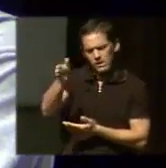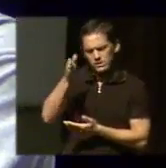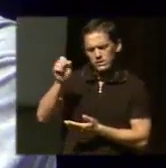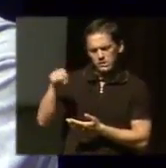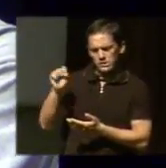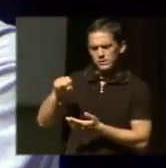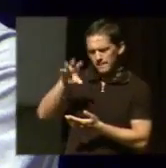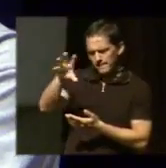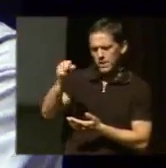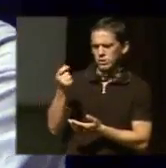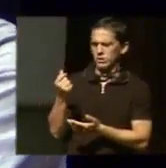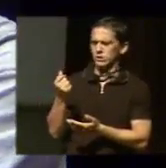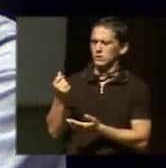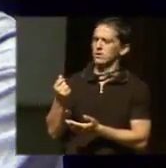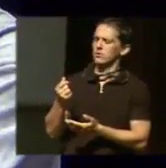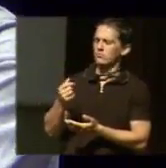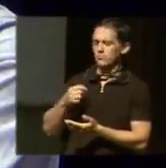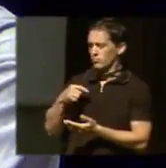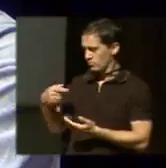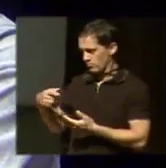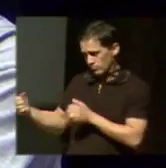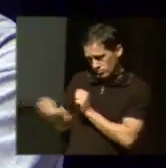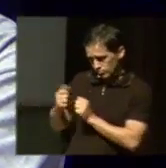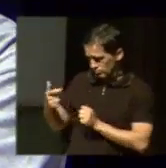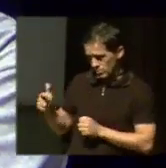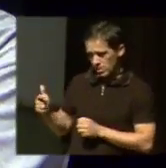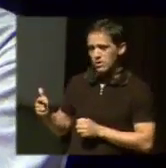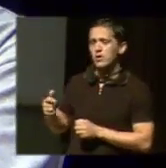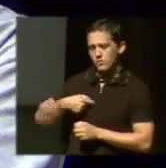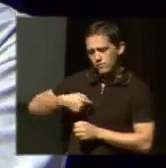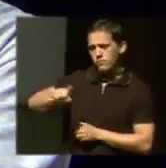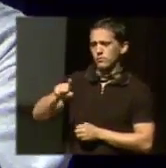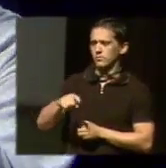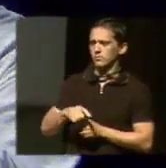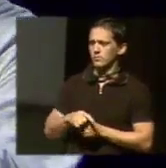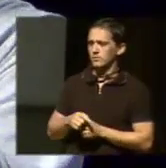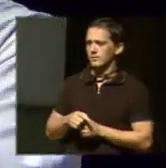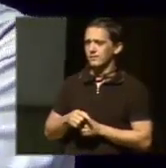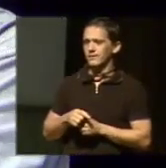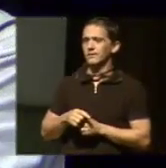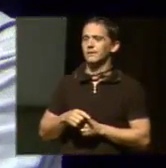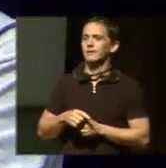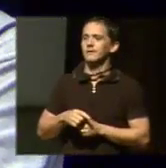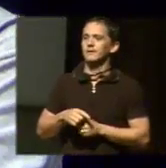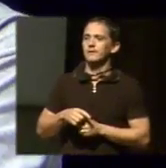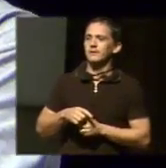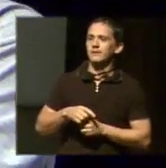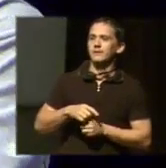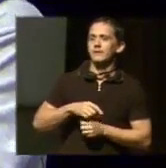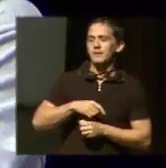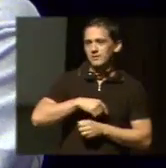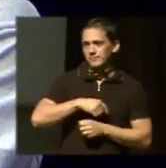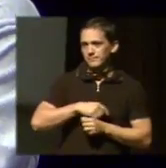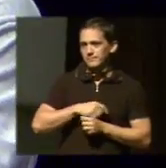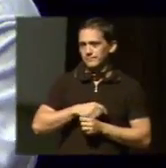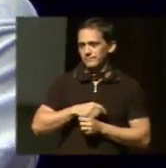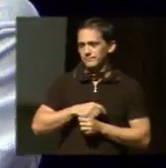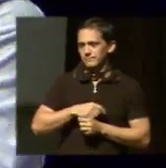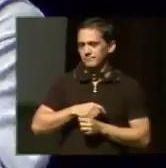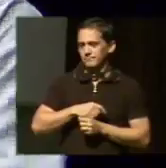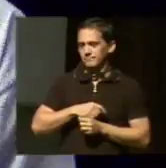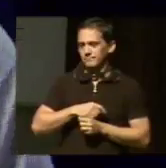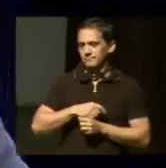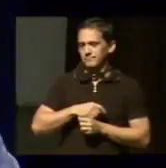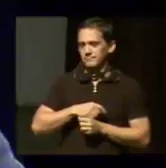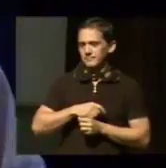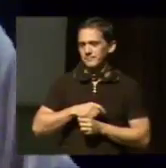meu dinheiro, porque senão eu vou sozinho. Primeira tentativa, o velho foi sozinho, ele foi lá, pegaram ele de novo e trazeram para casa. Disseram para deixá-lo